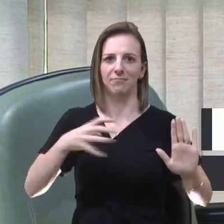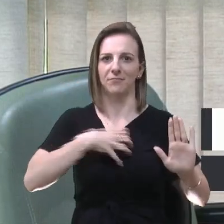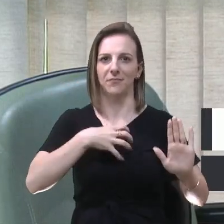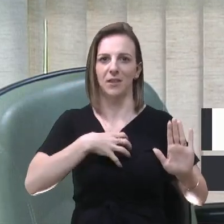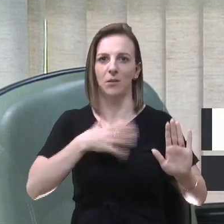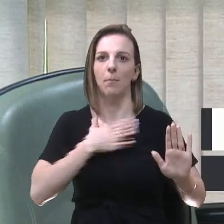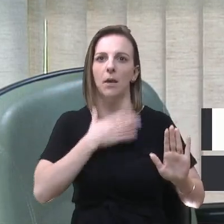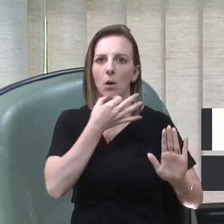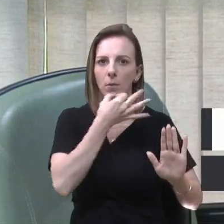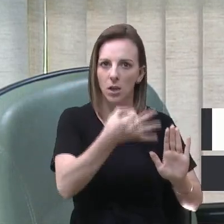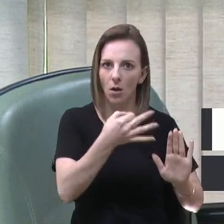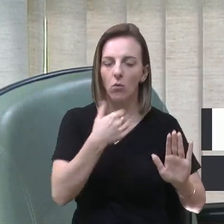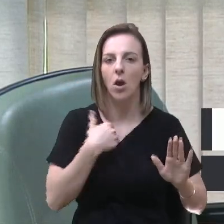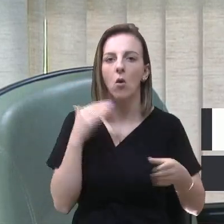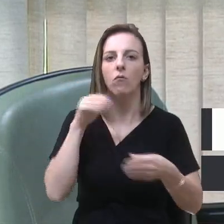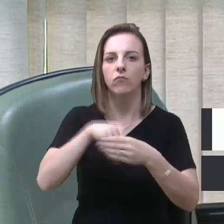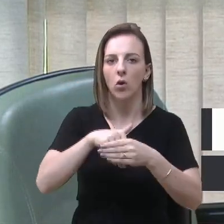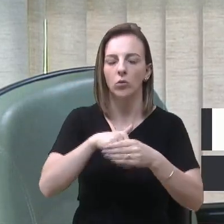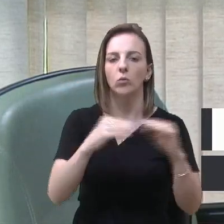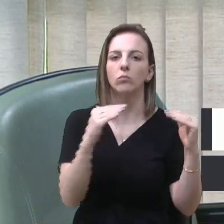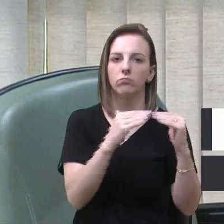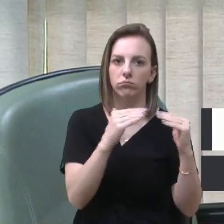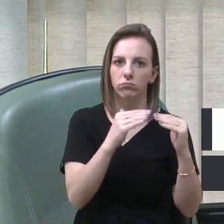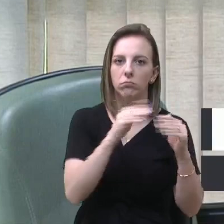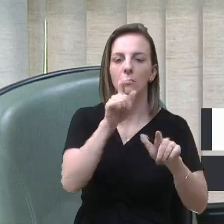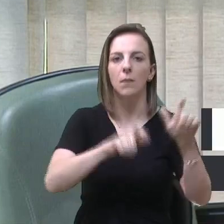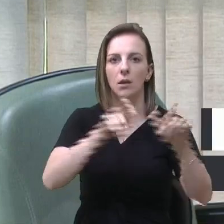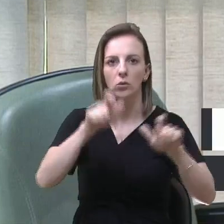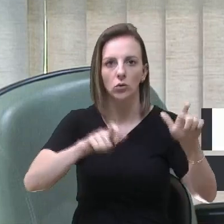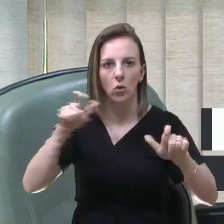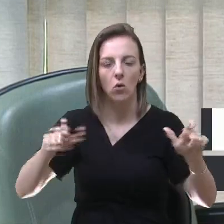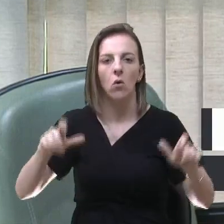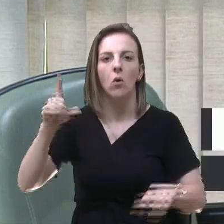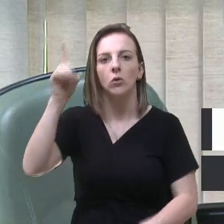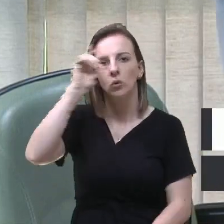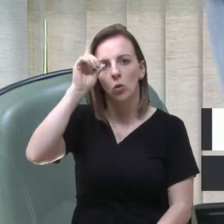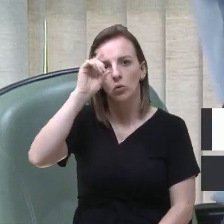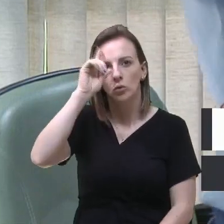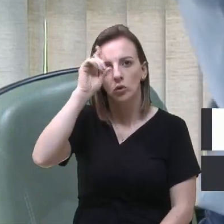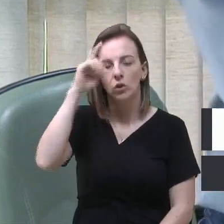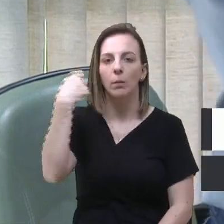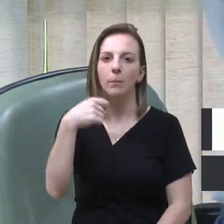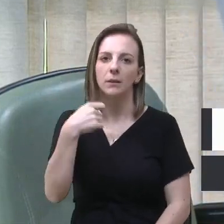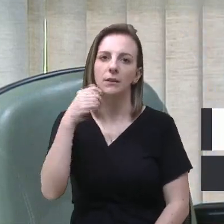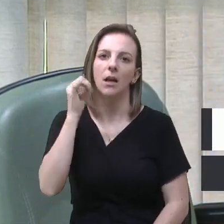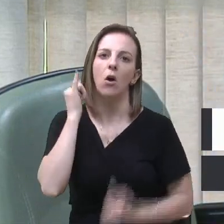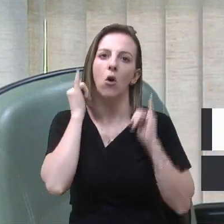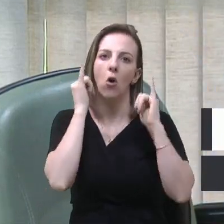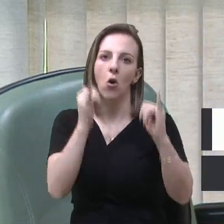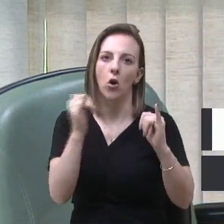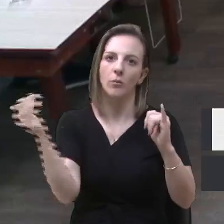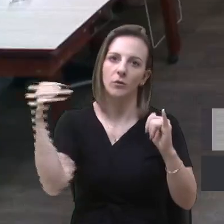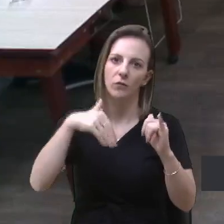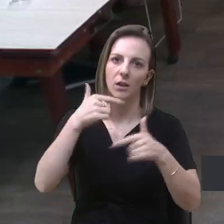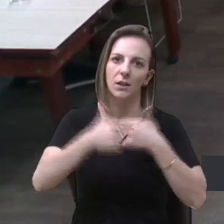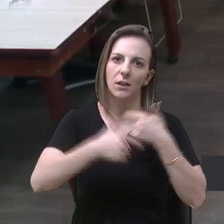eu vou votar a favor daquelas pessoas que todo dia necessita de ônibus para mim, principalmente trabalhar. Obrigado.